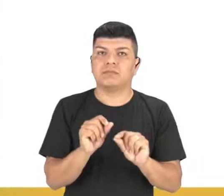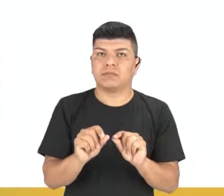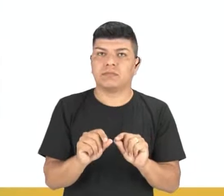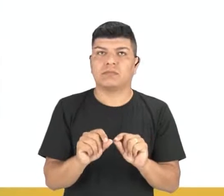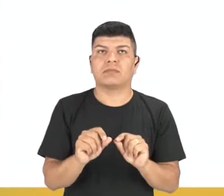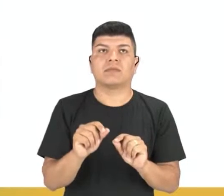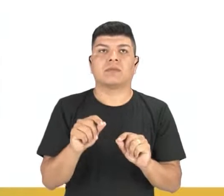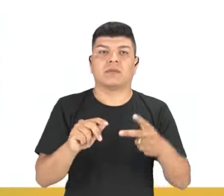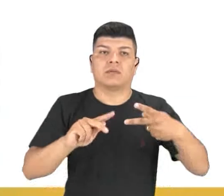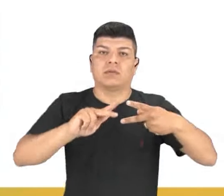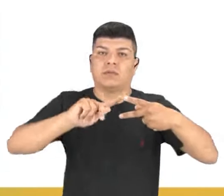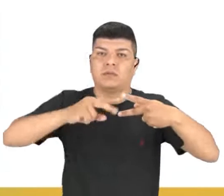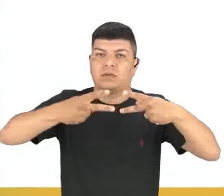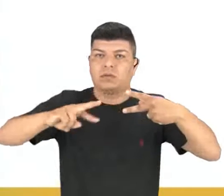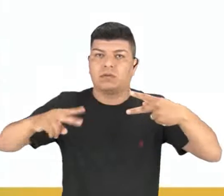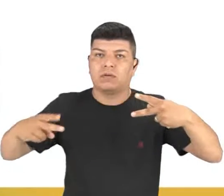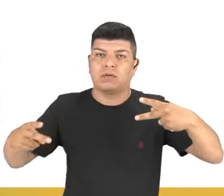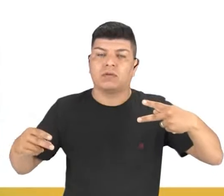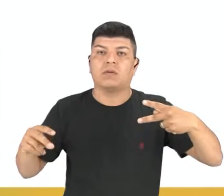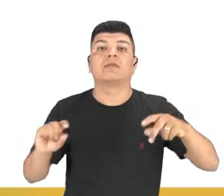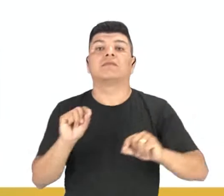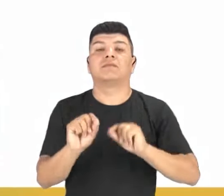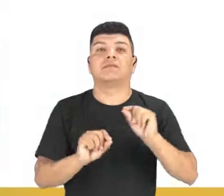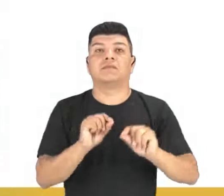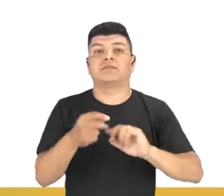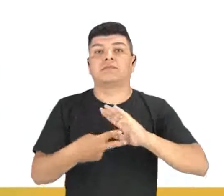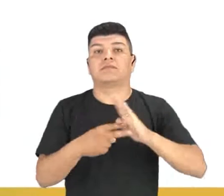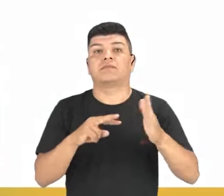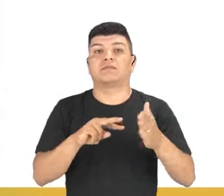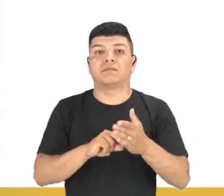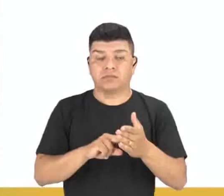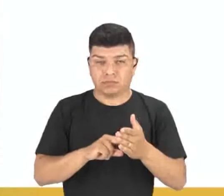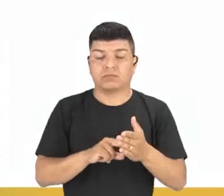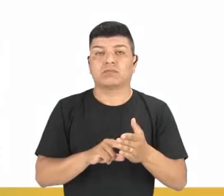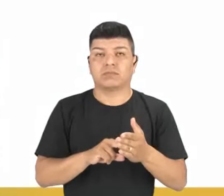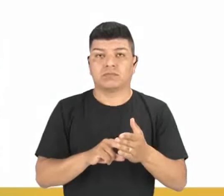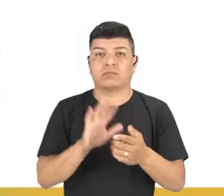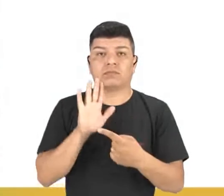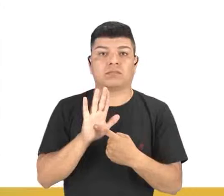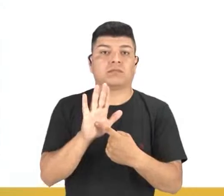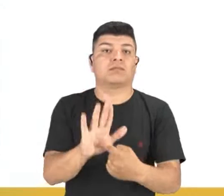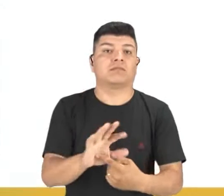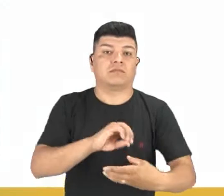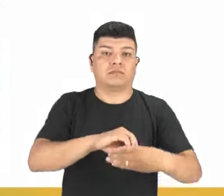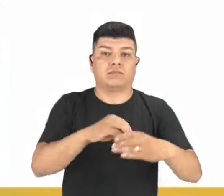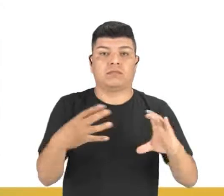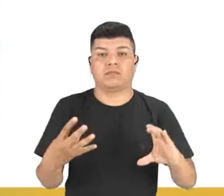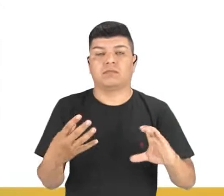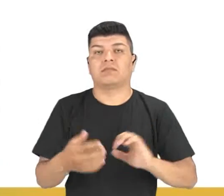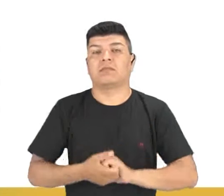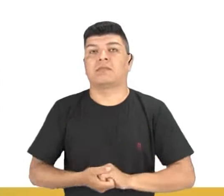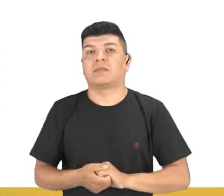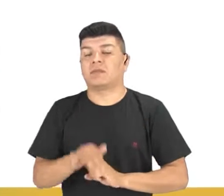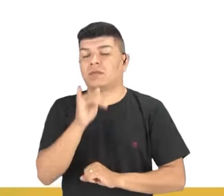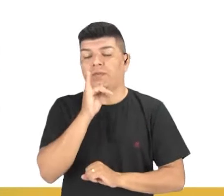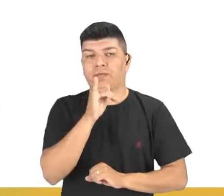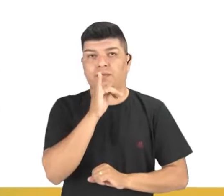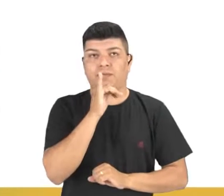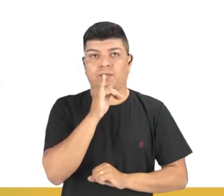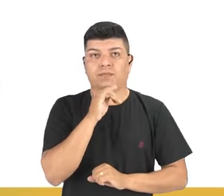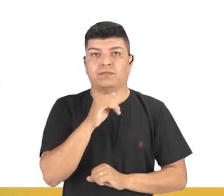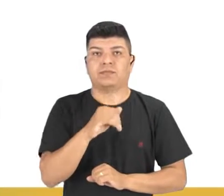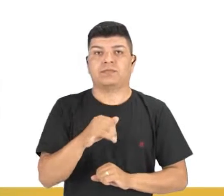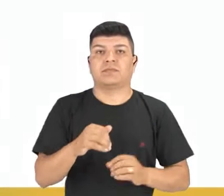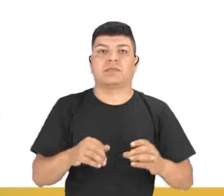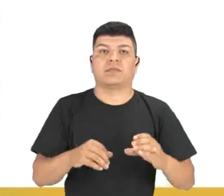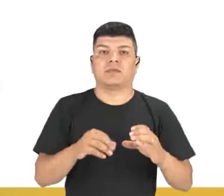tá? O que é a pleiotropia nesse sentido? A pleiotropia é o fenômeno, tá, de